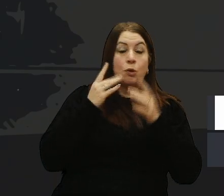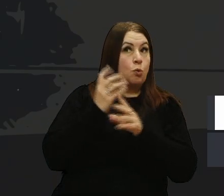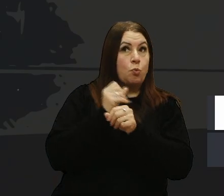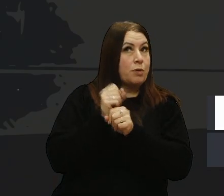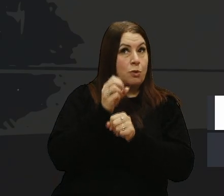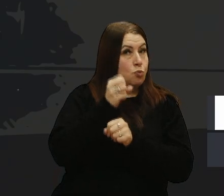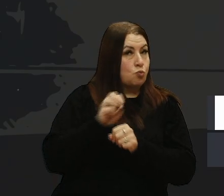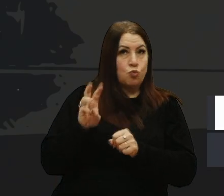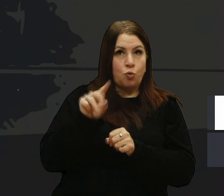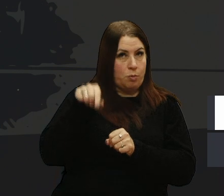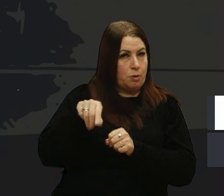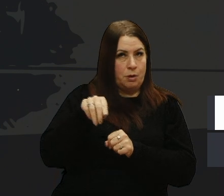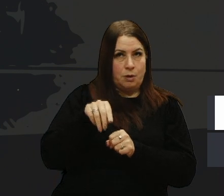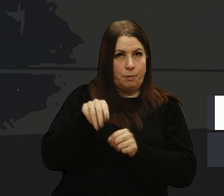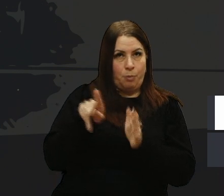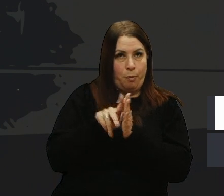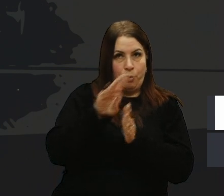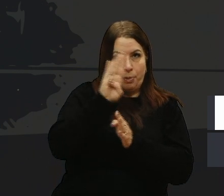os shows nacionais.